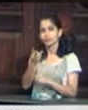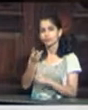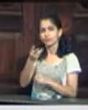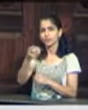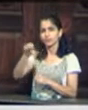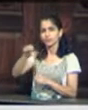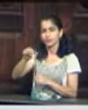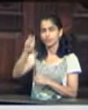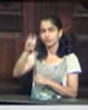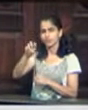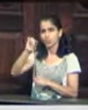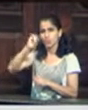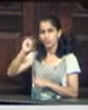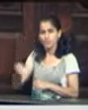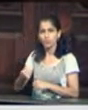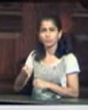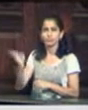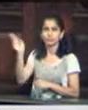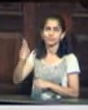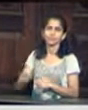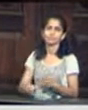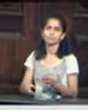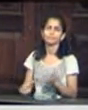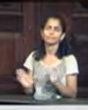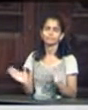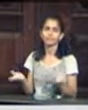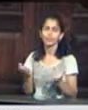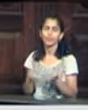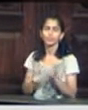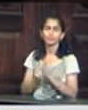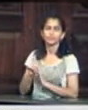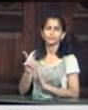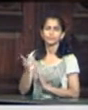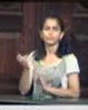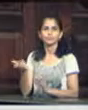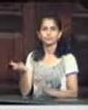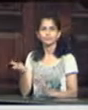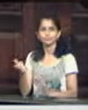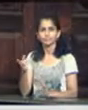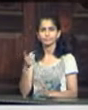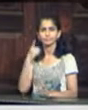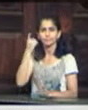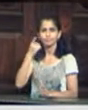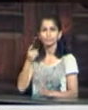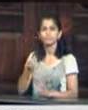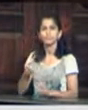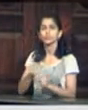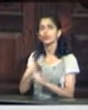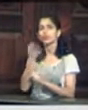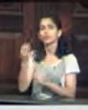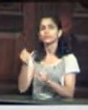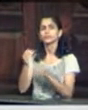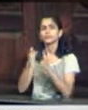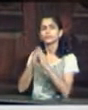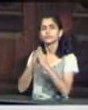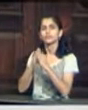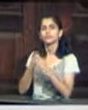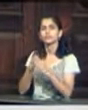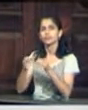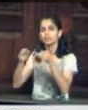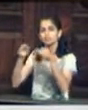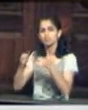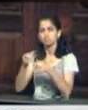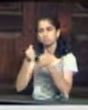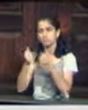milhões de reais. Eu quero perguntar a Vossas Excelências aqui presentes: quantas casas dignas,